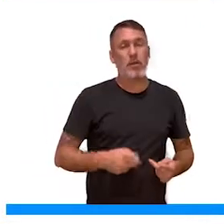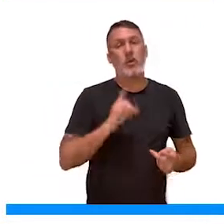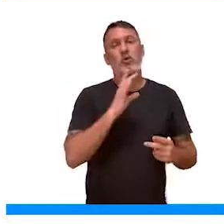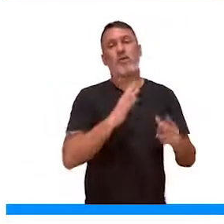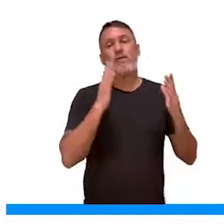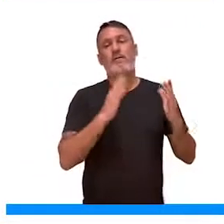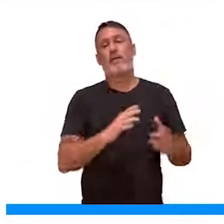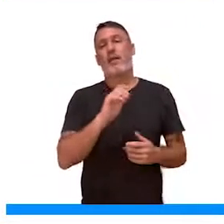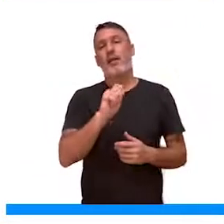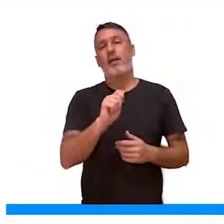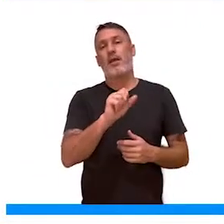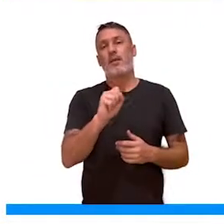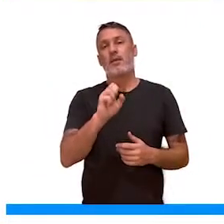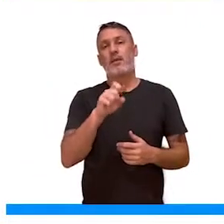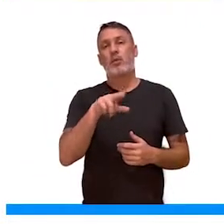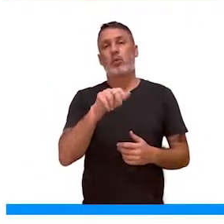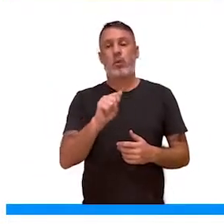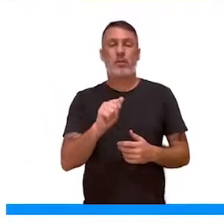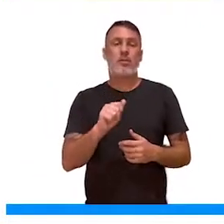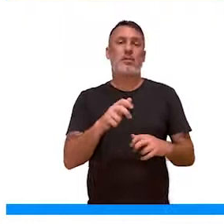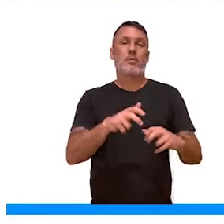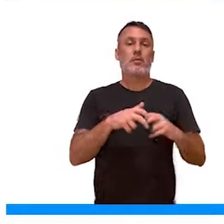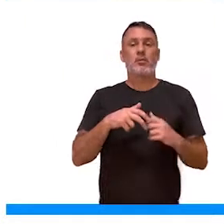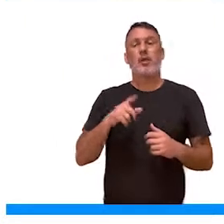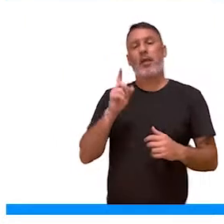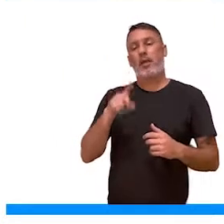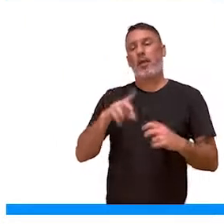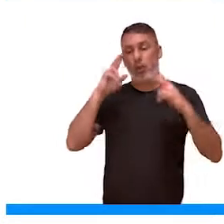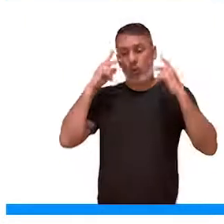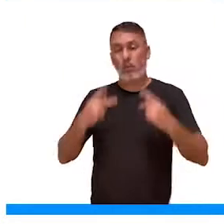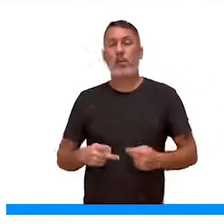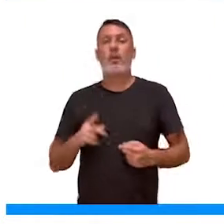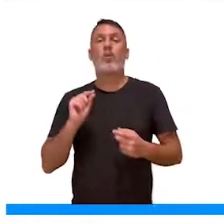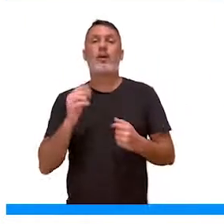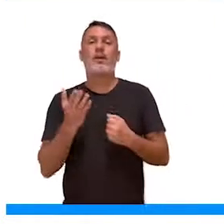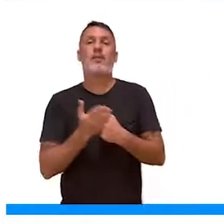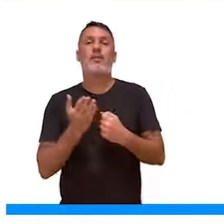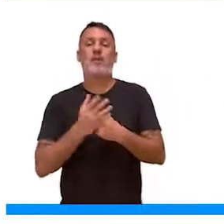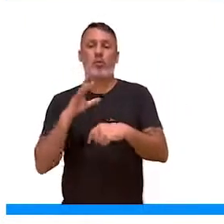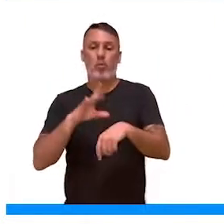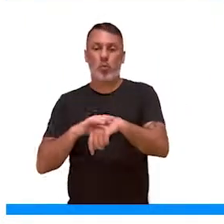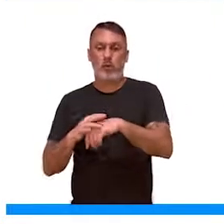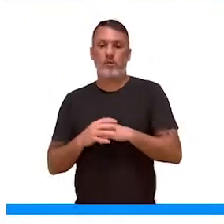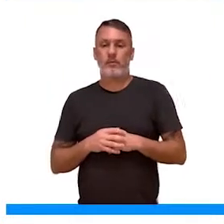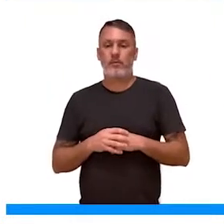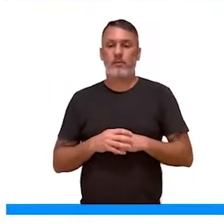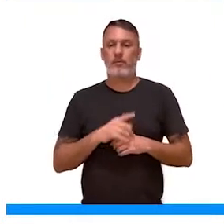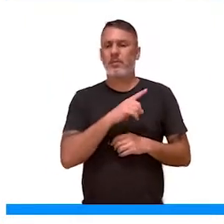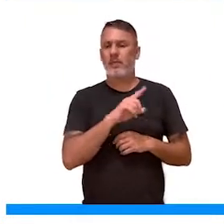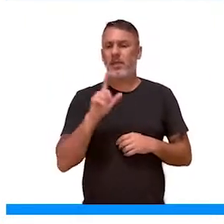é a fase assexuada. Por isso, nós somos os hospedeiros intermediários dessa doença.